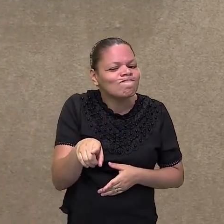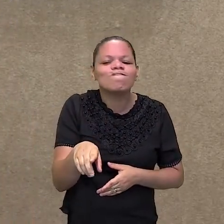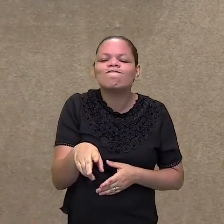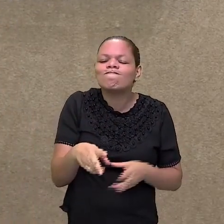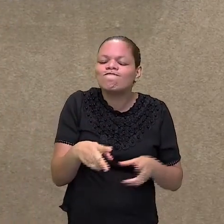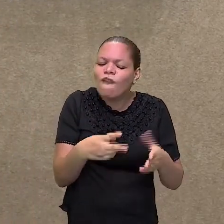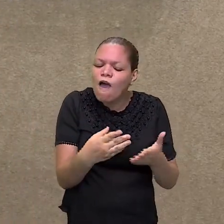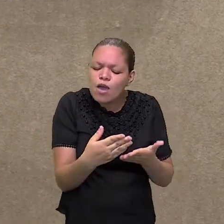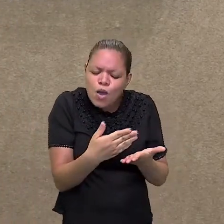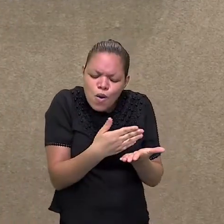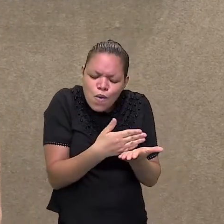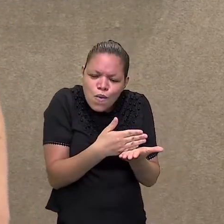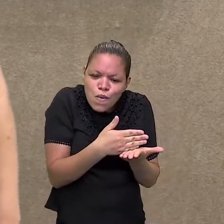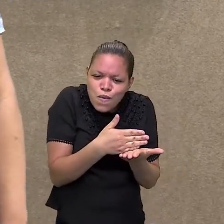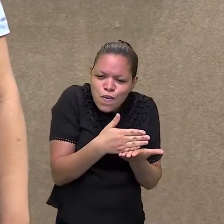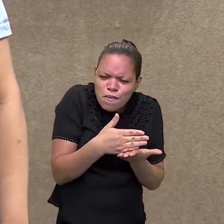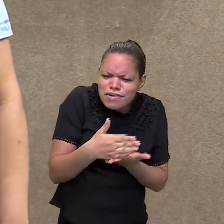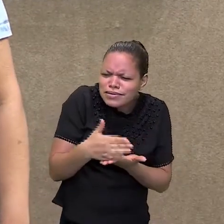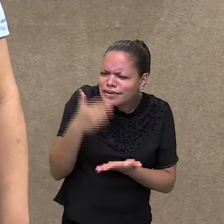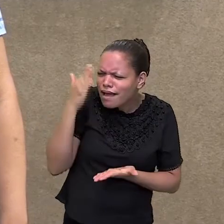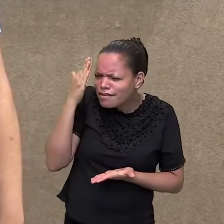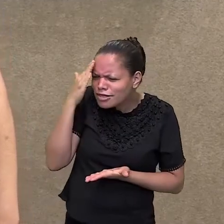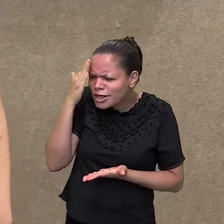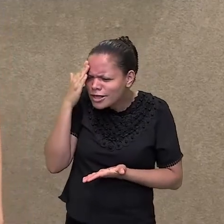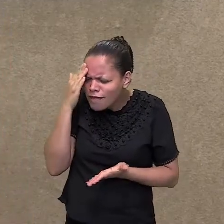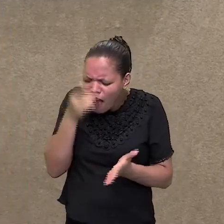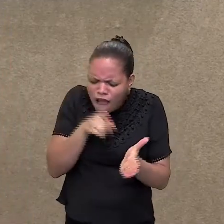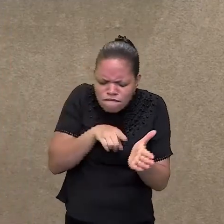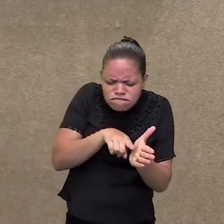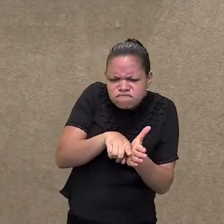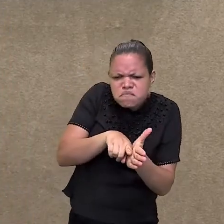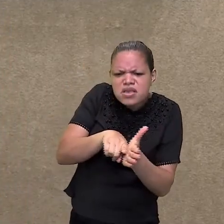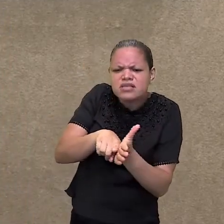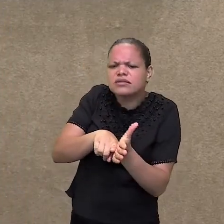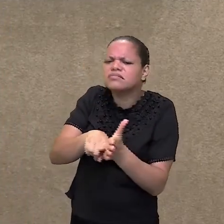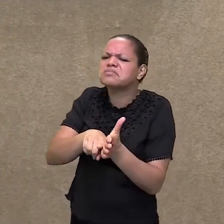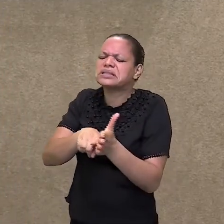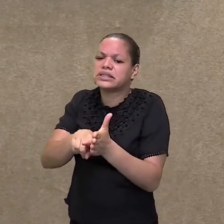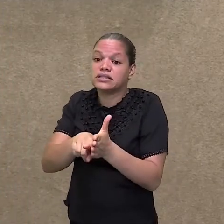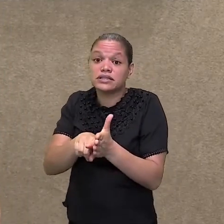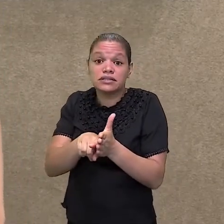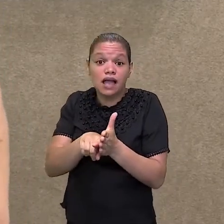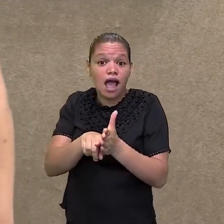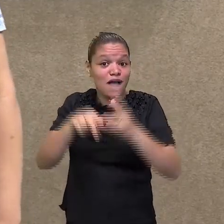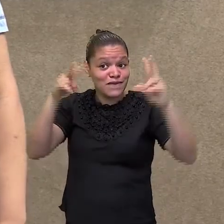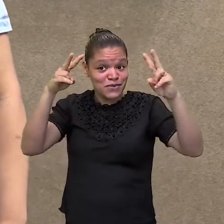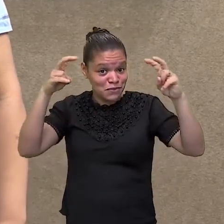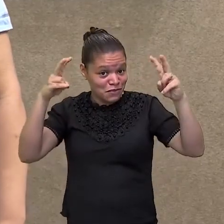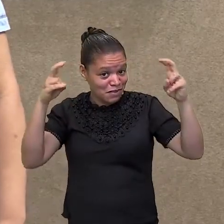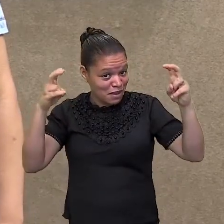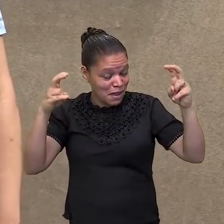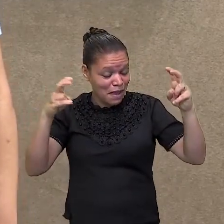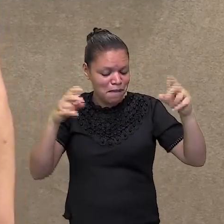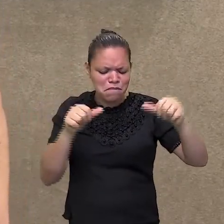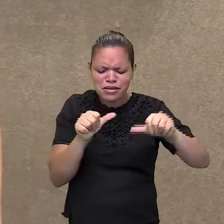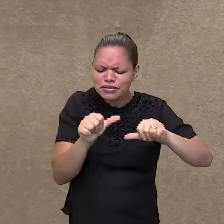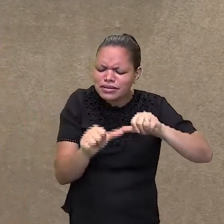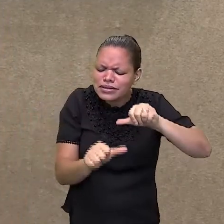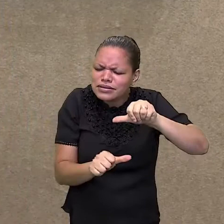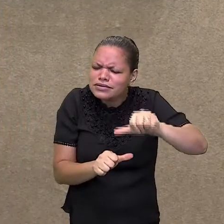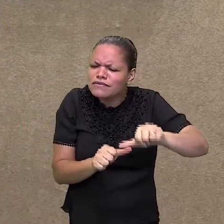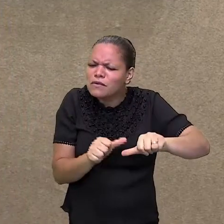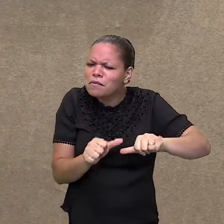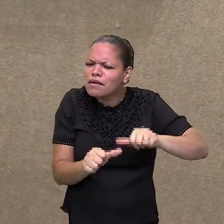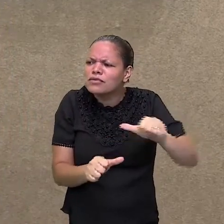de investigação. Comece a procurar aí na sua casa as transformações físicas que estão acontecendo